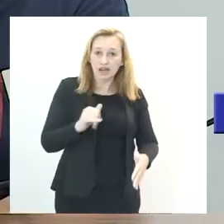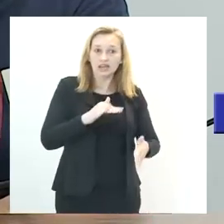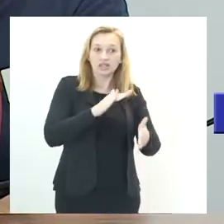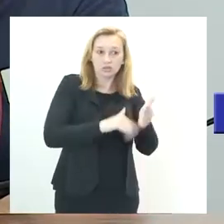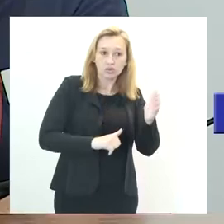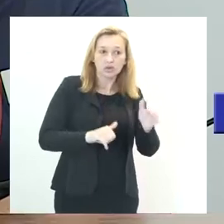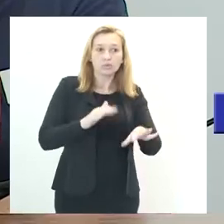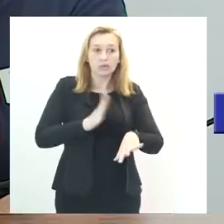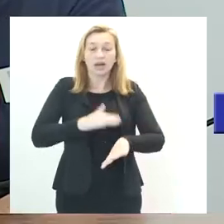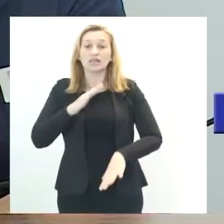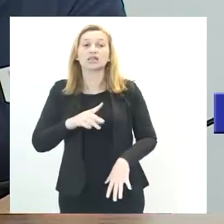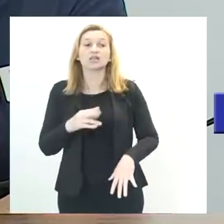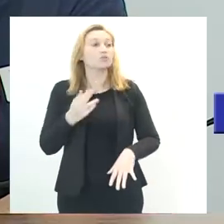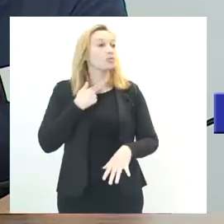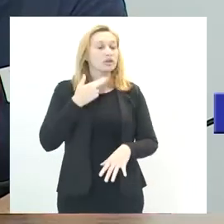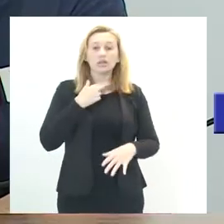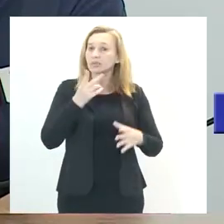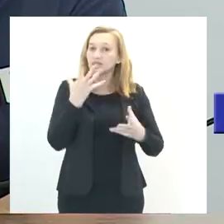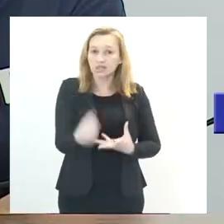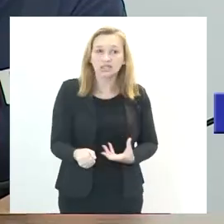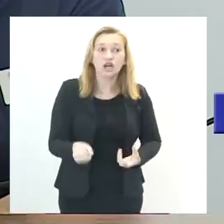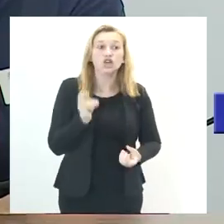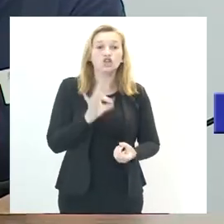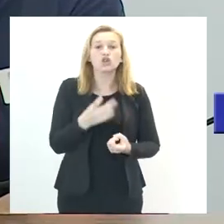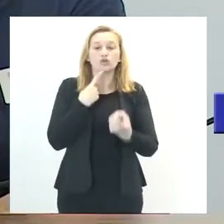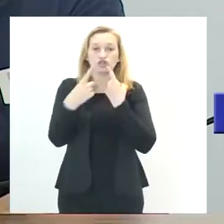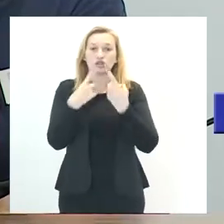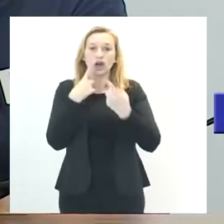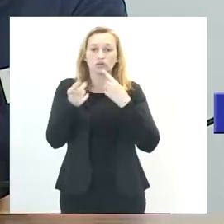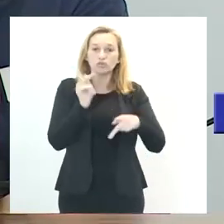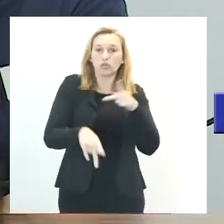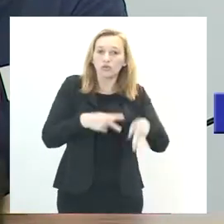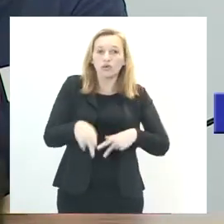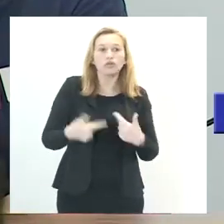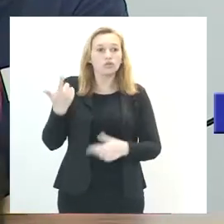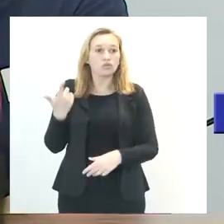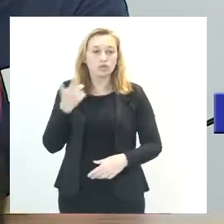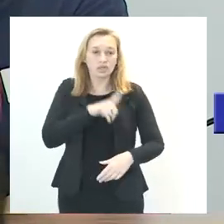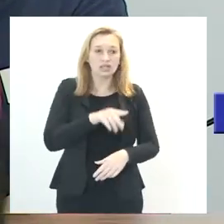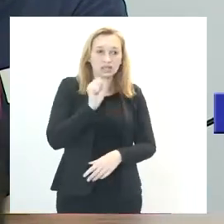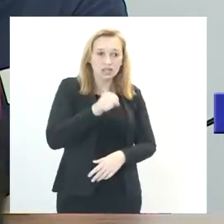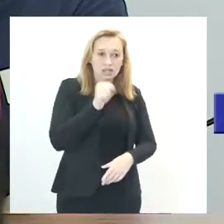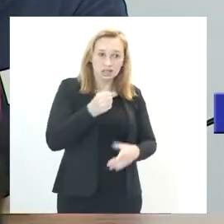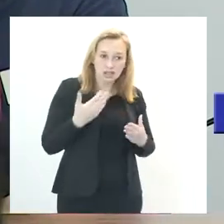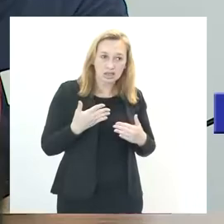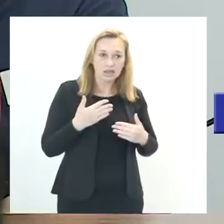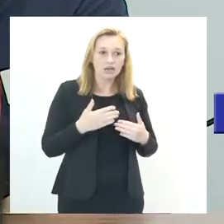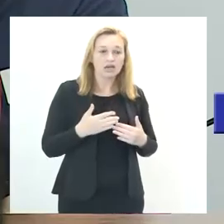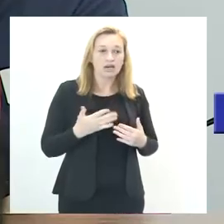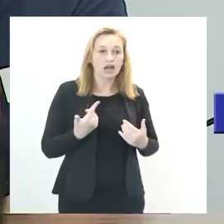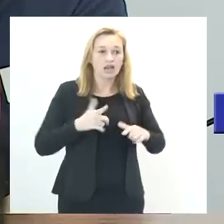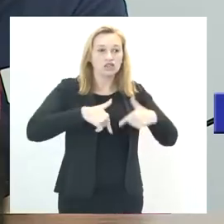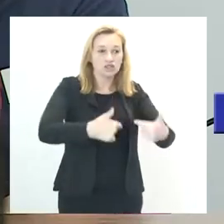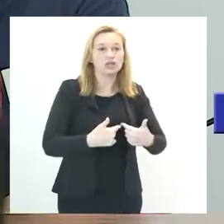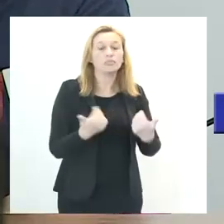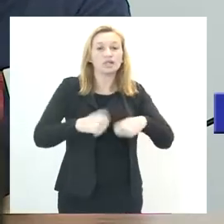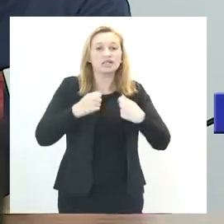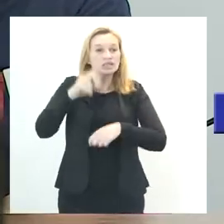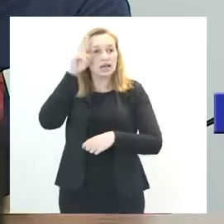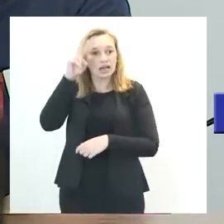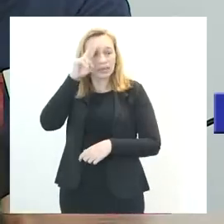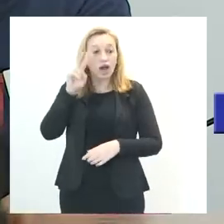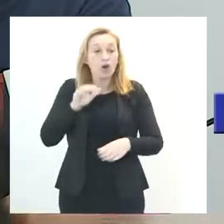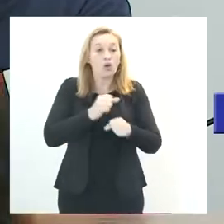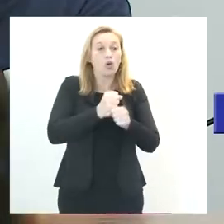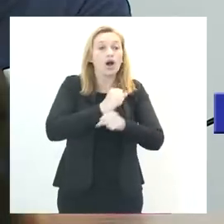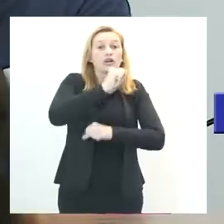não podemos permitir isso então só com o diálogo com a população é que a gente vai tá fazendo esse enfrentamento que a gente precisa lembrar que ano que vem